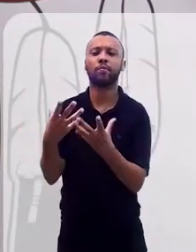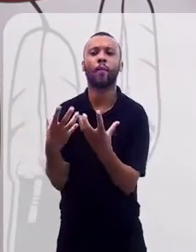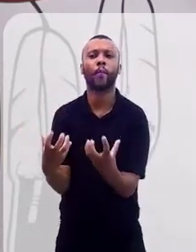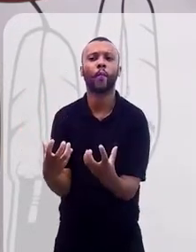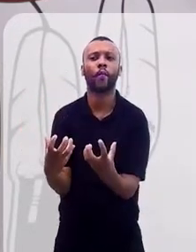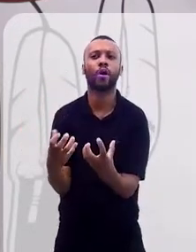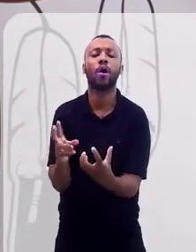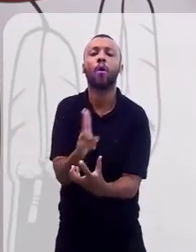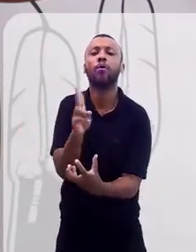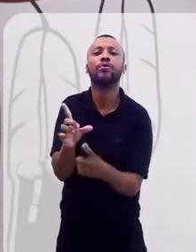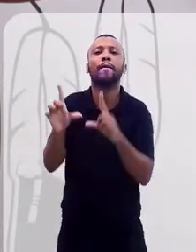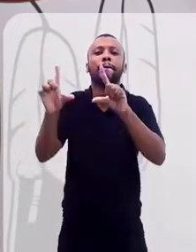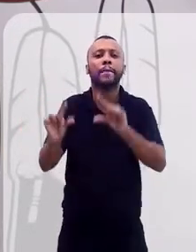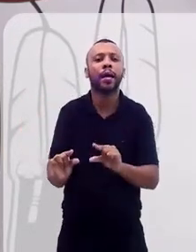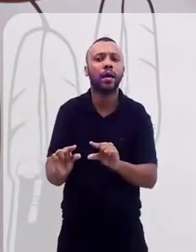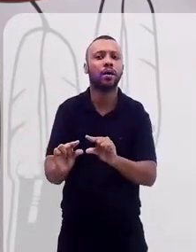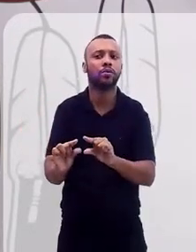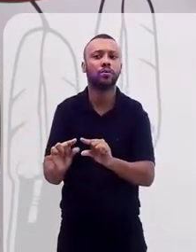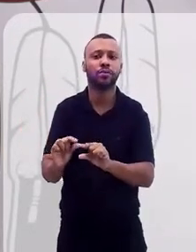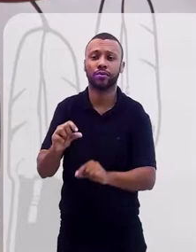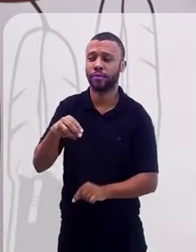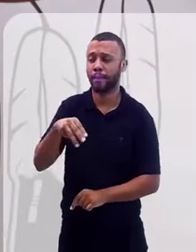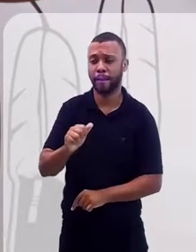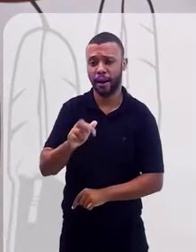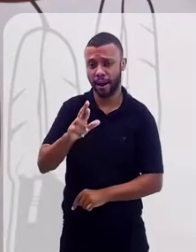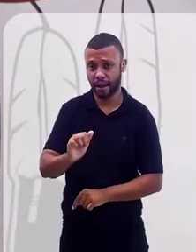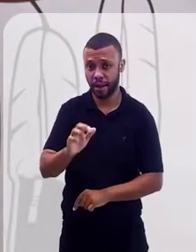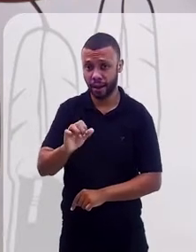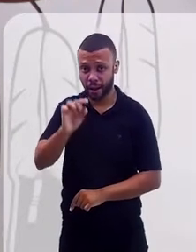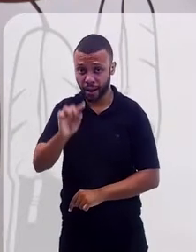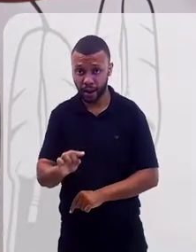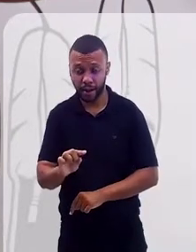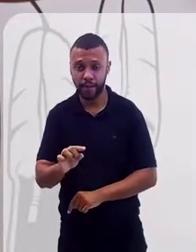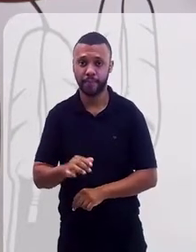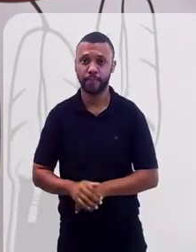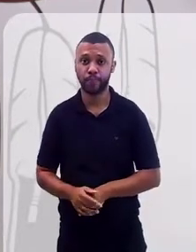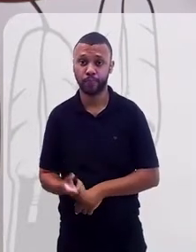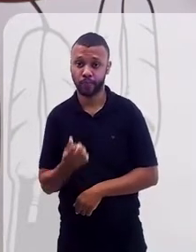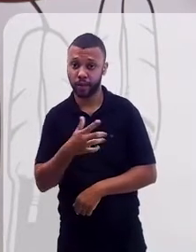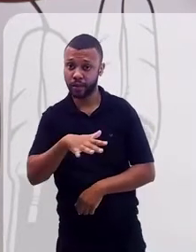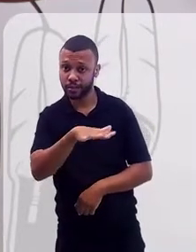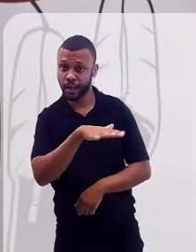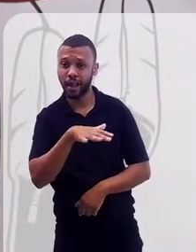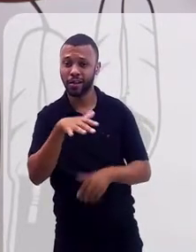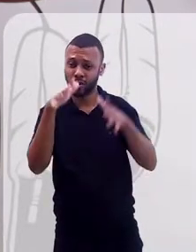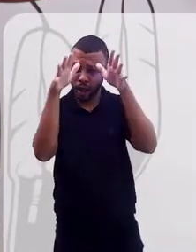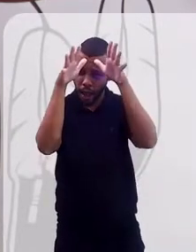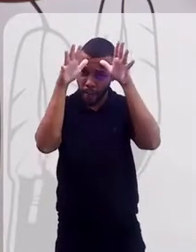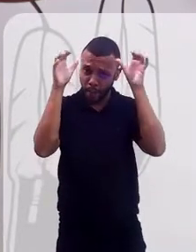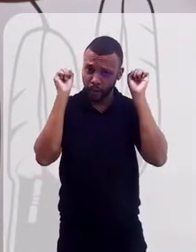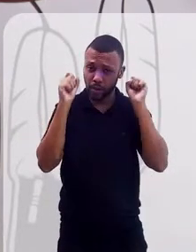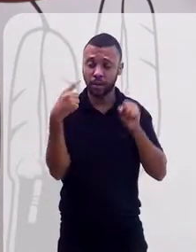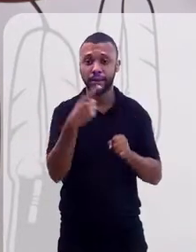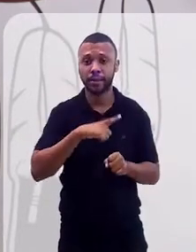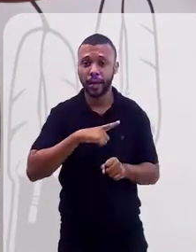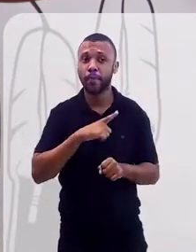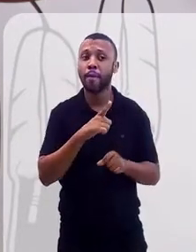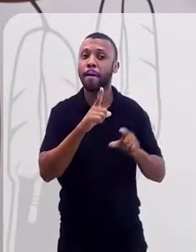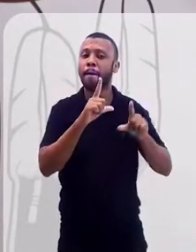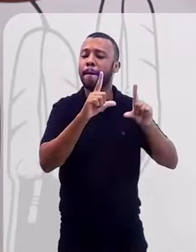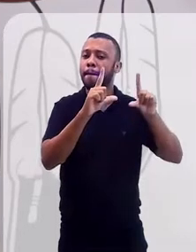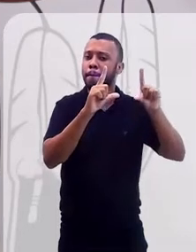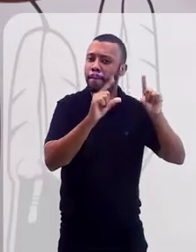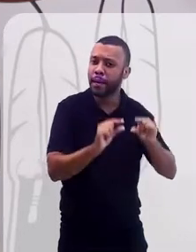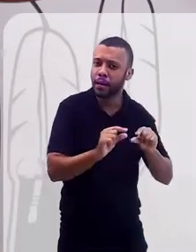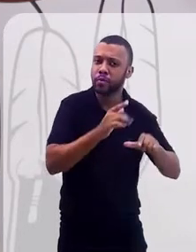muito seco, né? Eles usam menos o maracá. Já aqui no Amazonas, a gente tem menos tambor e